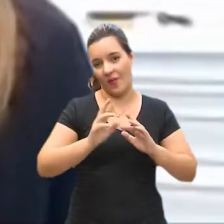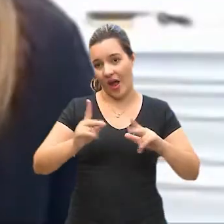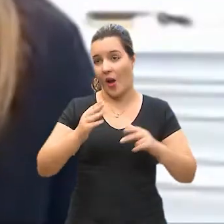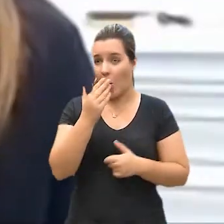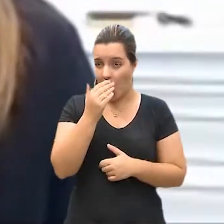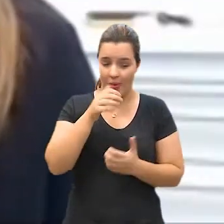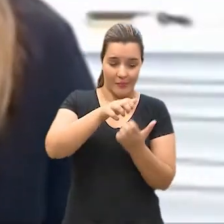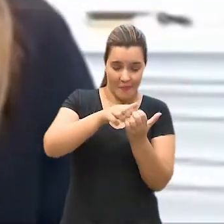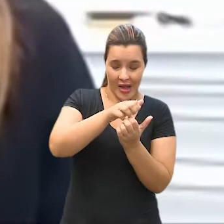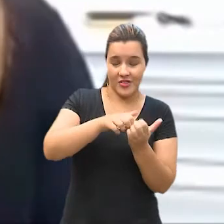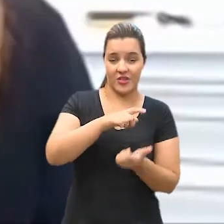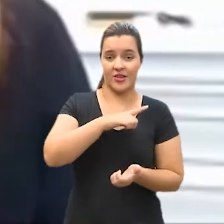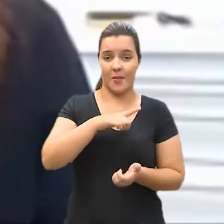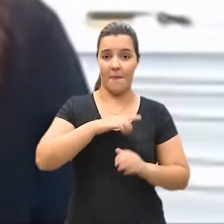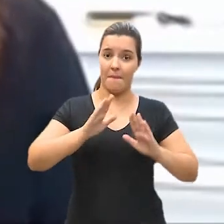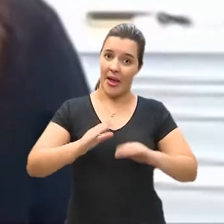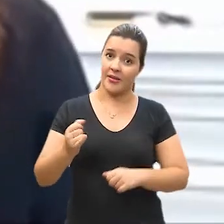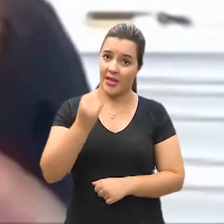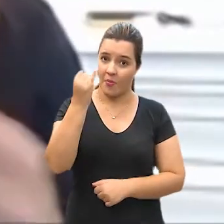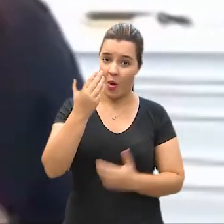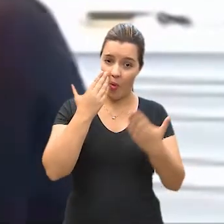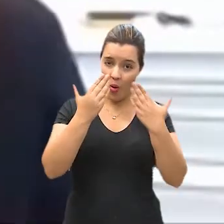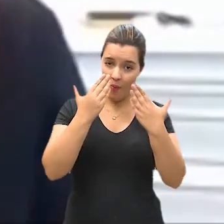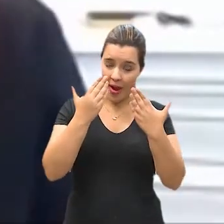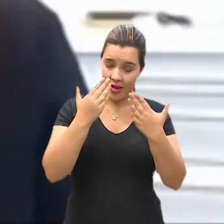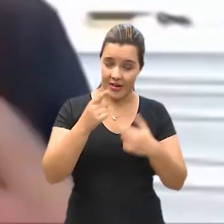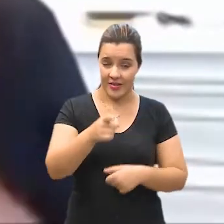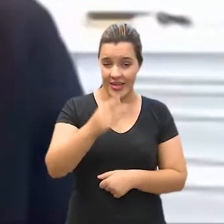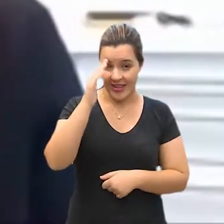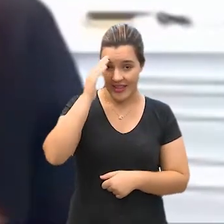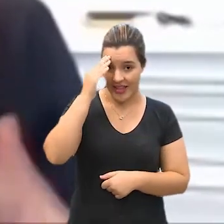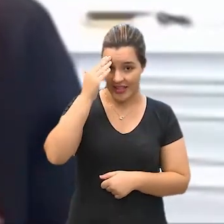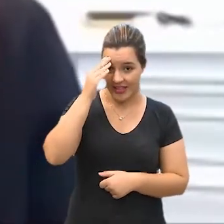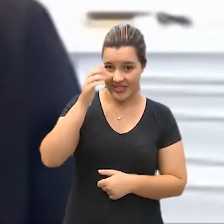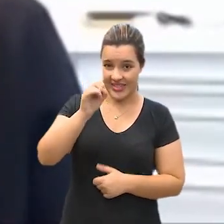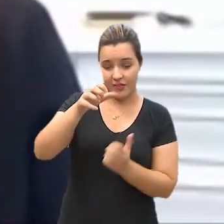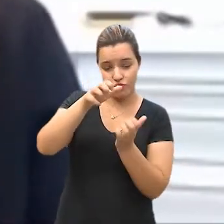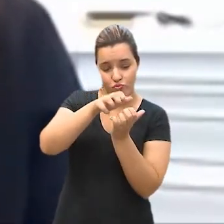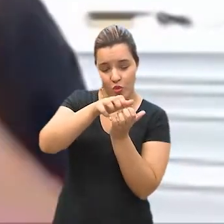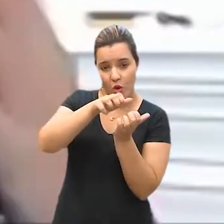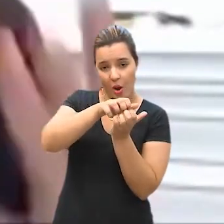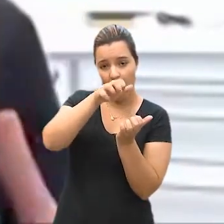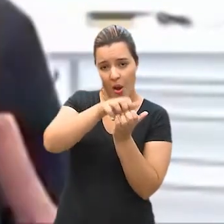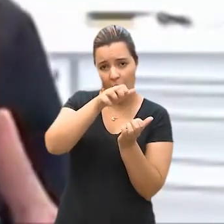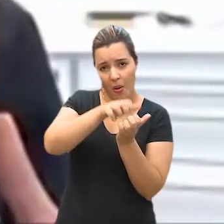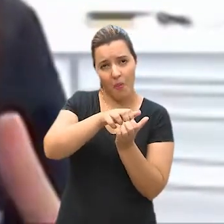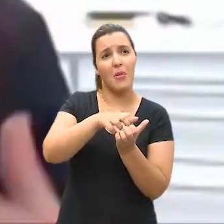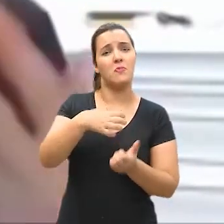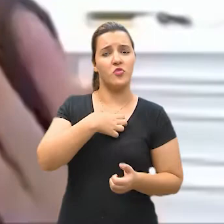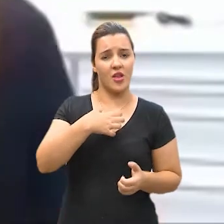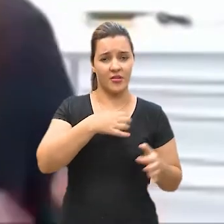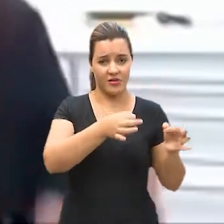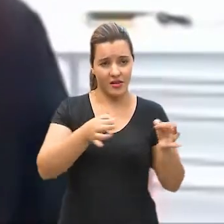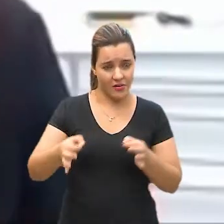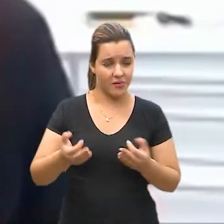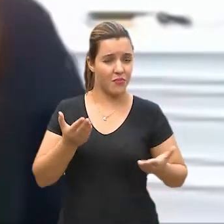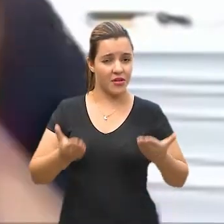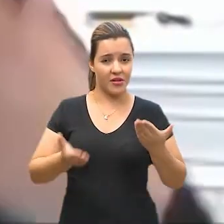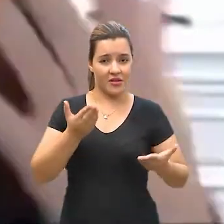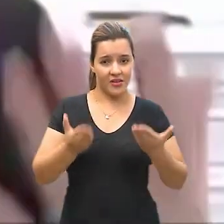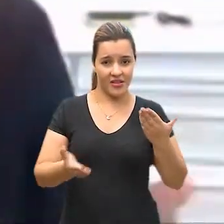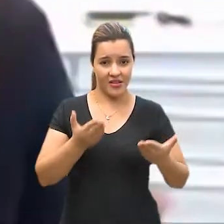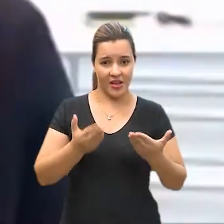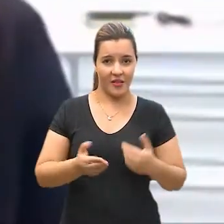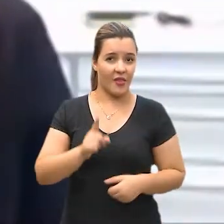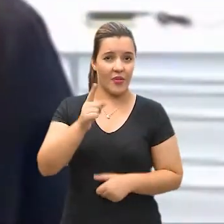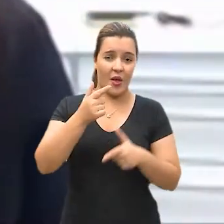Mas é importante que, se você tem uma mordida, uma oclusão equilibrada, você não vai ter esses